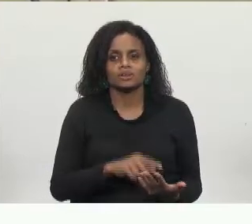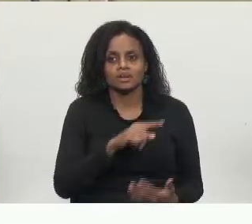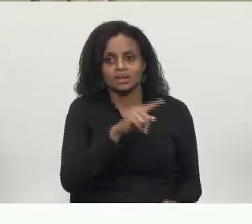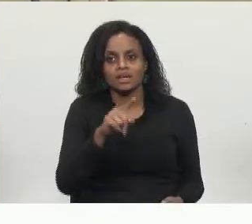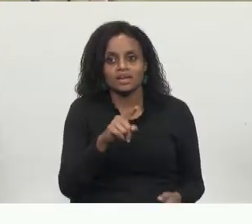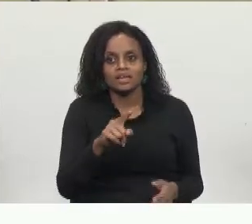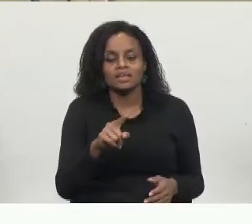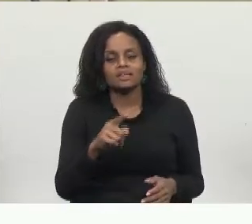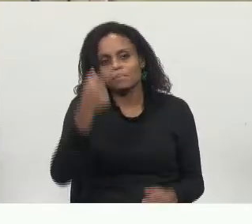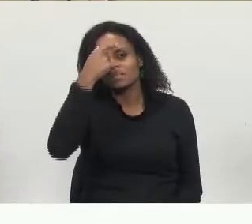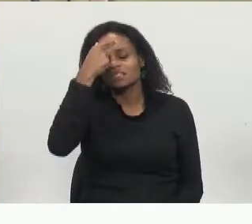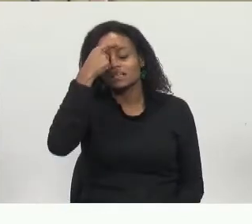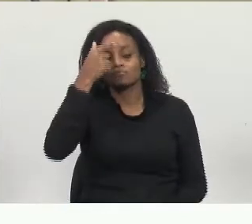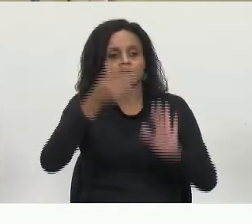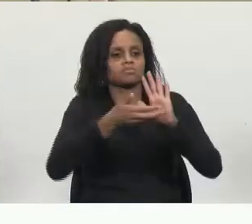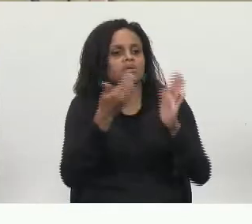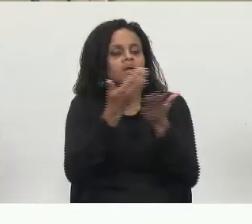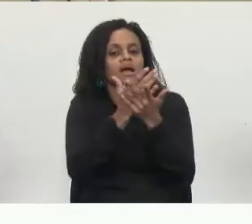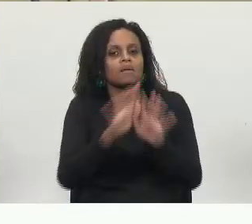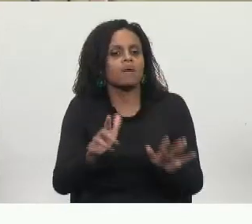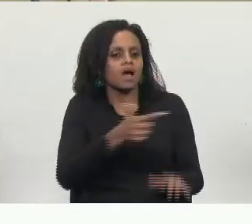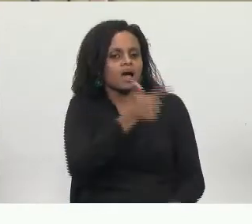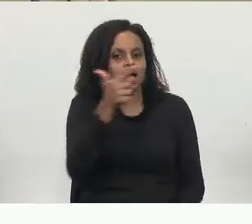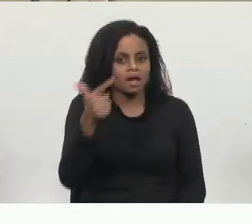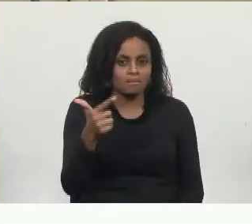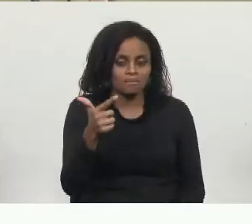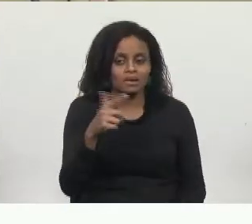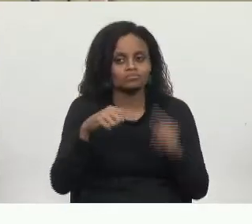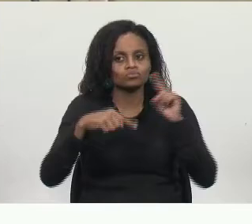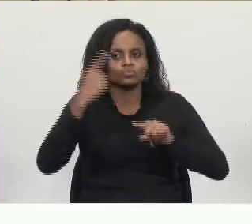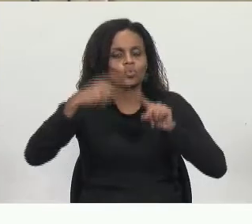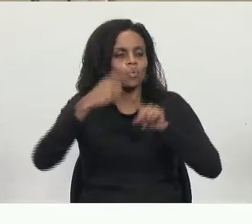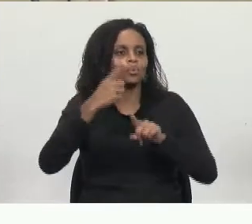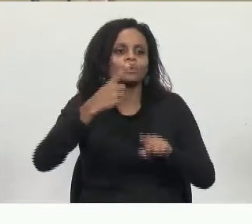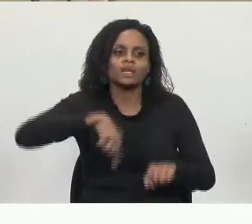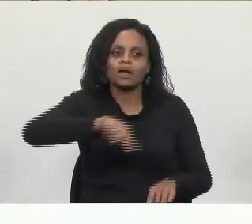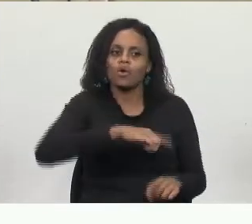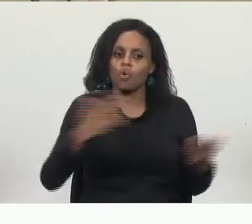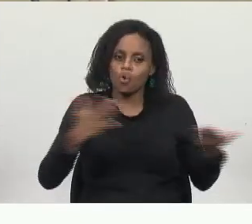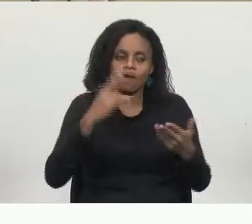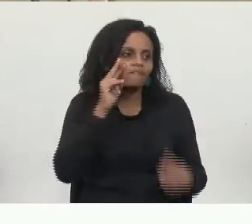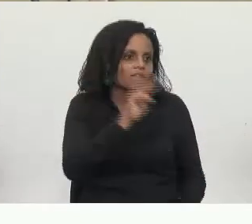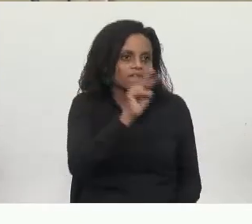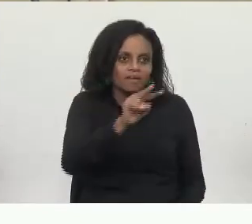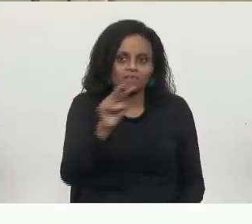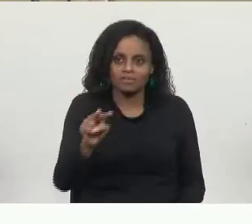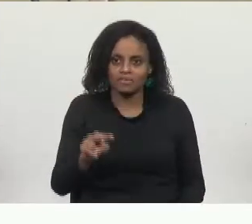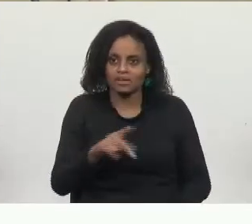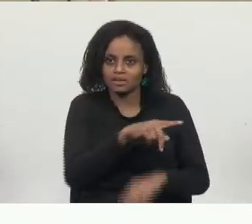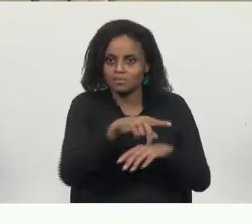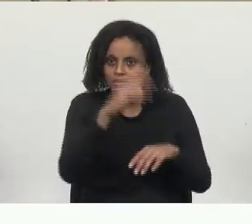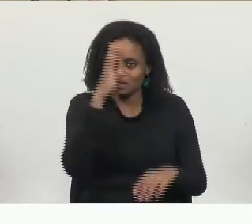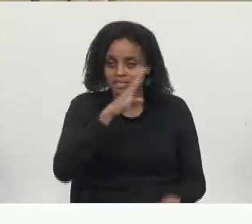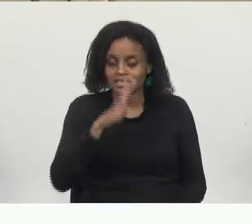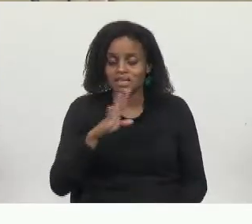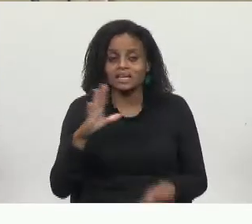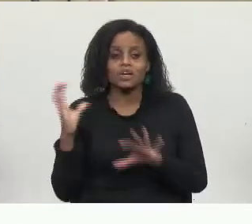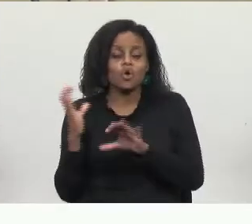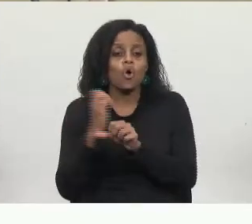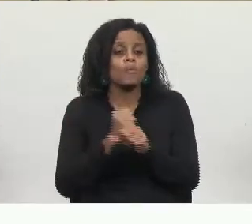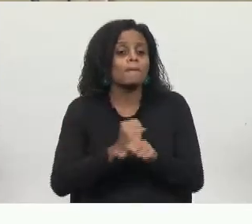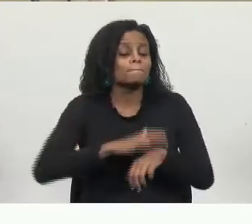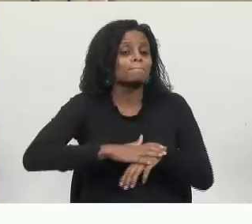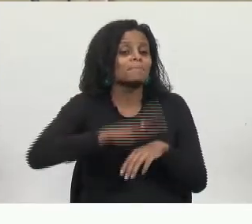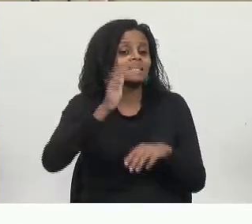mentalidade desarmamentista, como já falei, não se sustenta em contato com aquilo que nós estamos testemunhando nesse país. Mais de 60 mil homicídios por ano e tudo